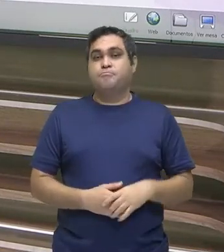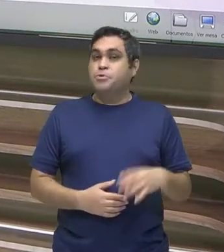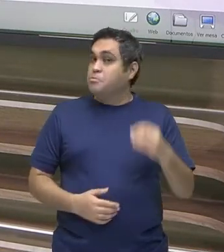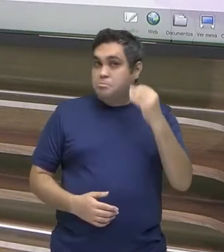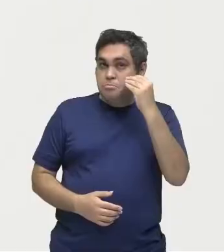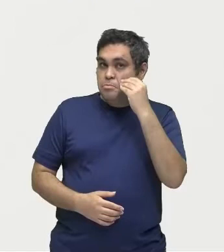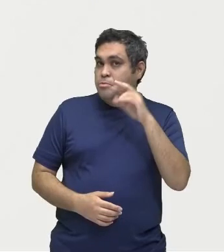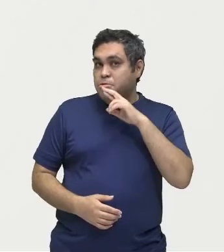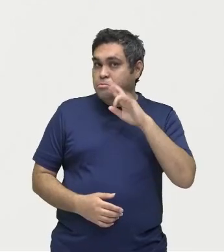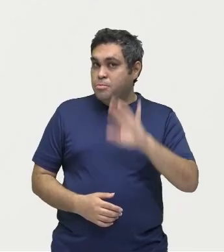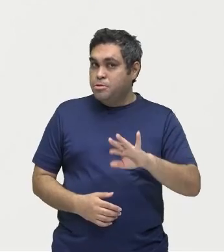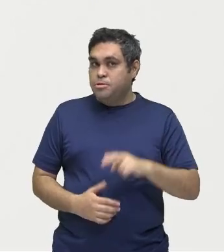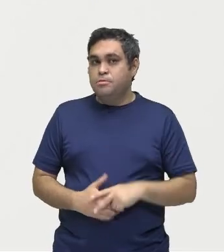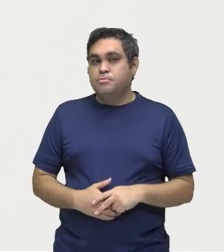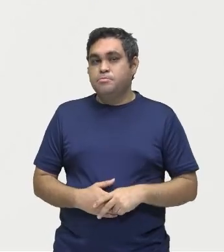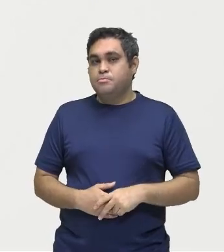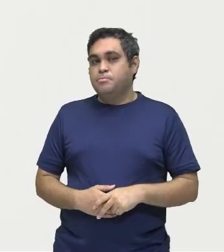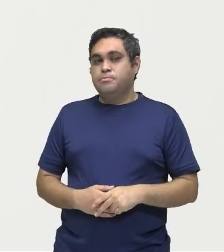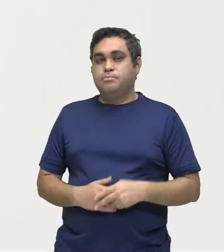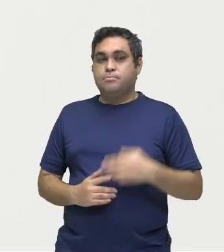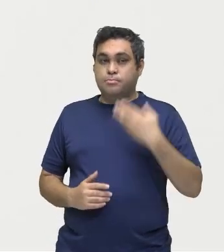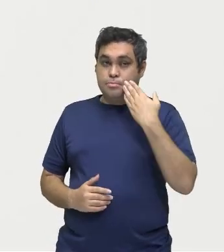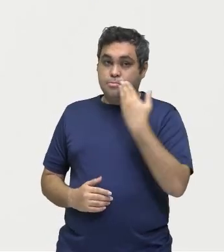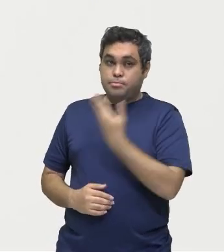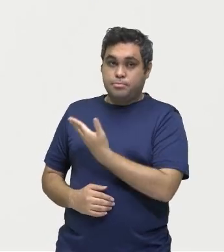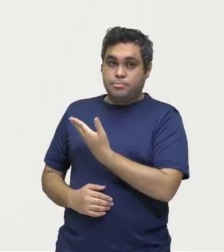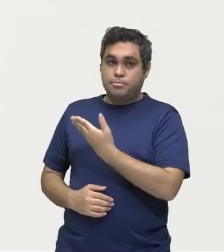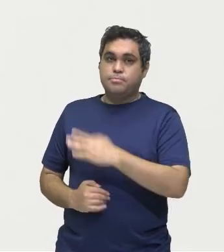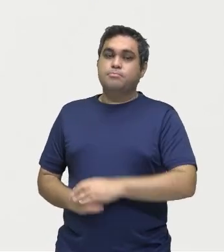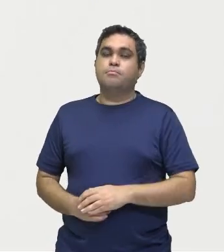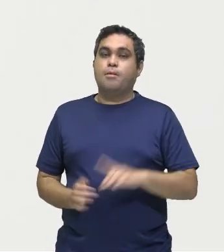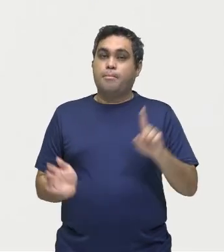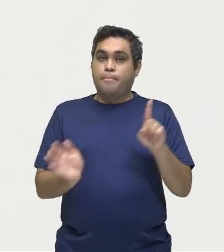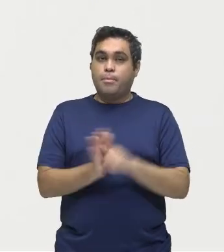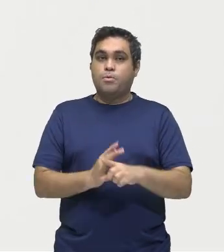a resposta? Na questão 3, né?